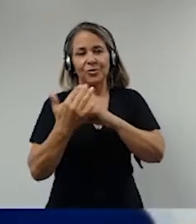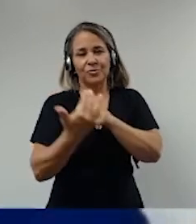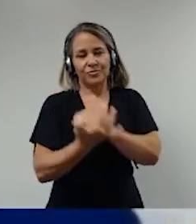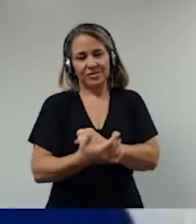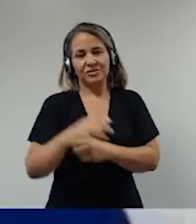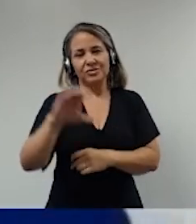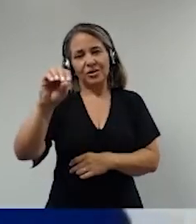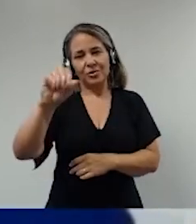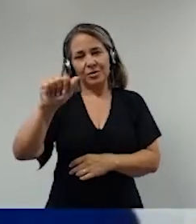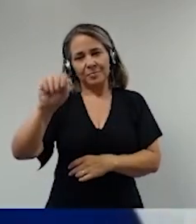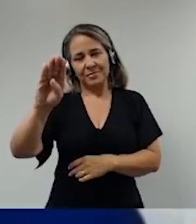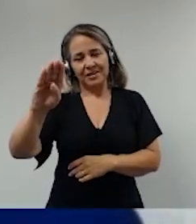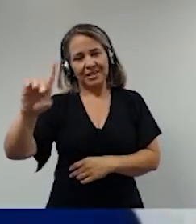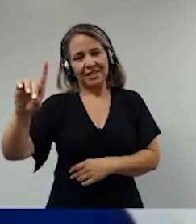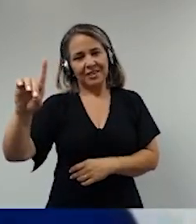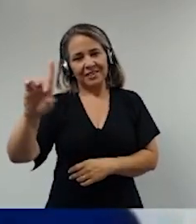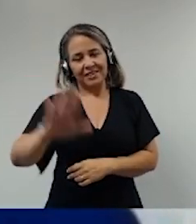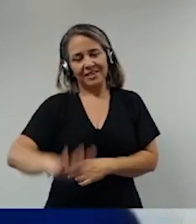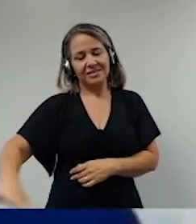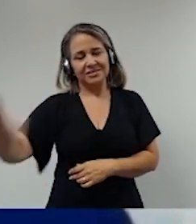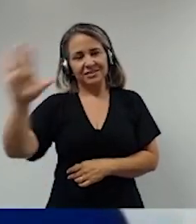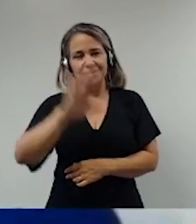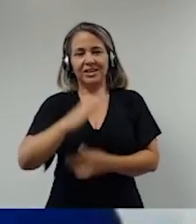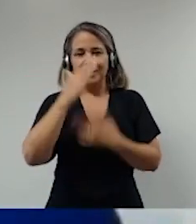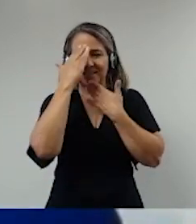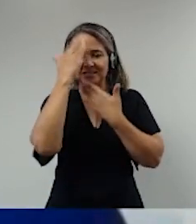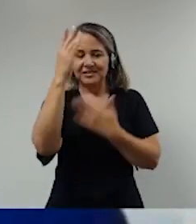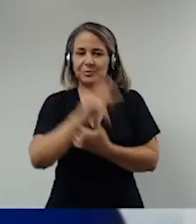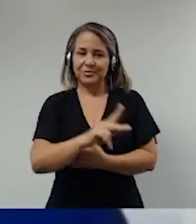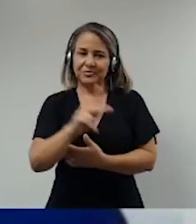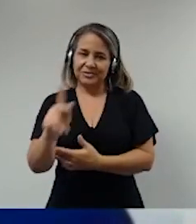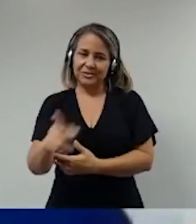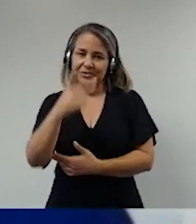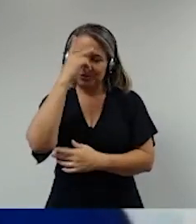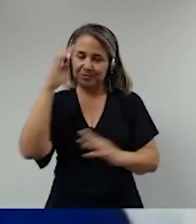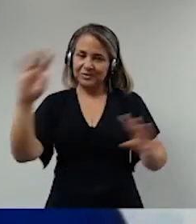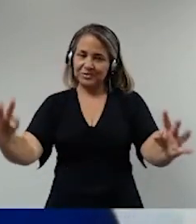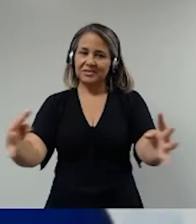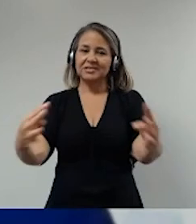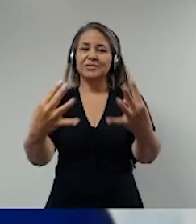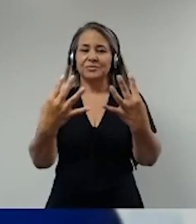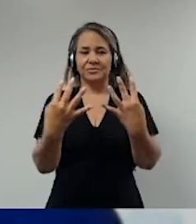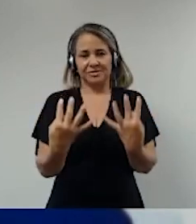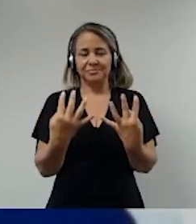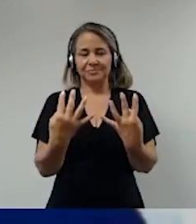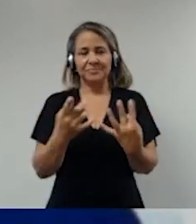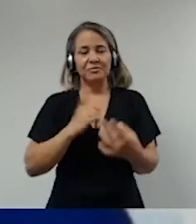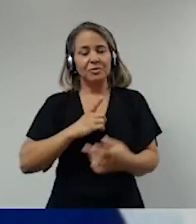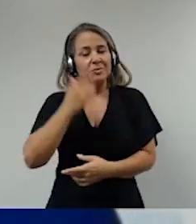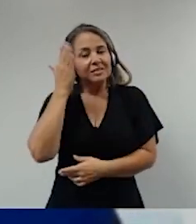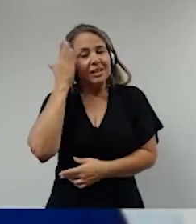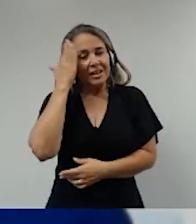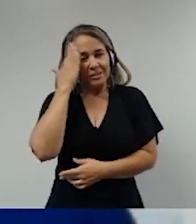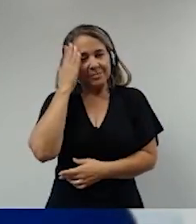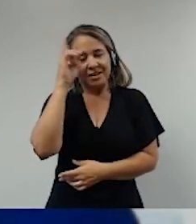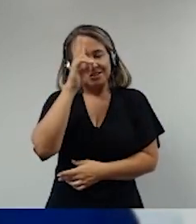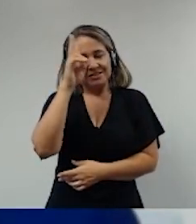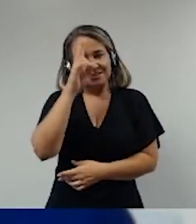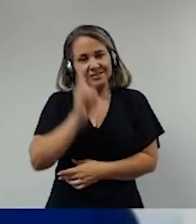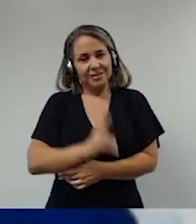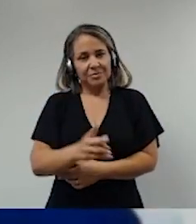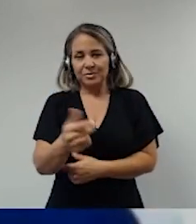OAB Nacional, da ESA Nacional, agradecer aos professores, agradecer a vocês que estão nos assistindo. E vamos ter em mente, não